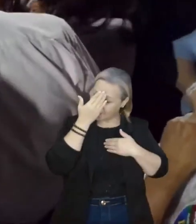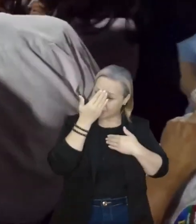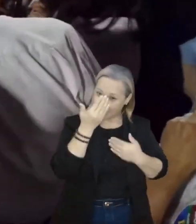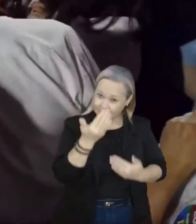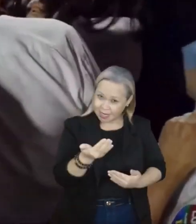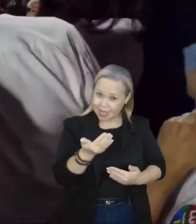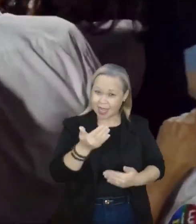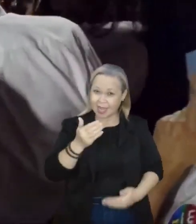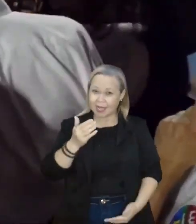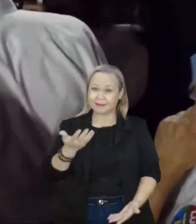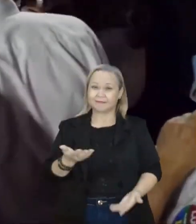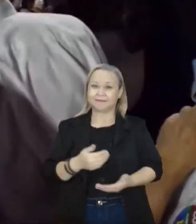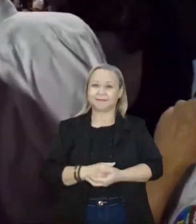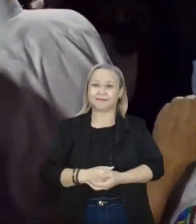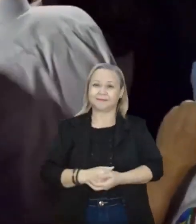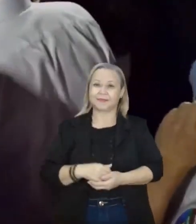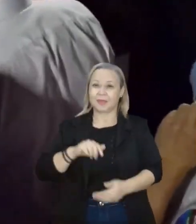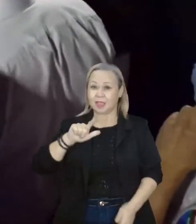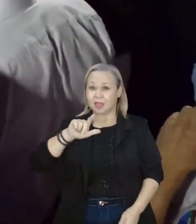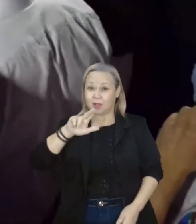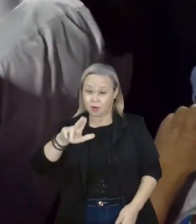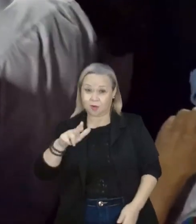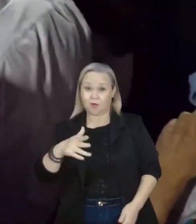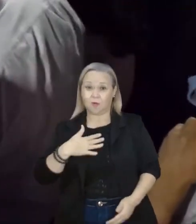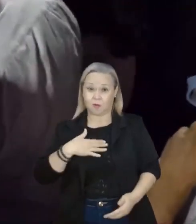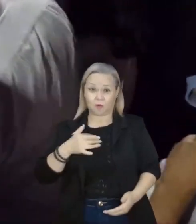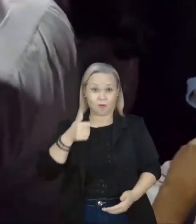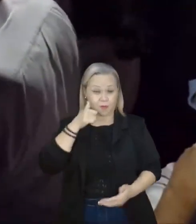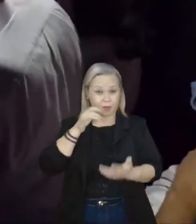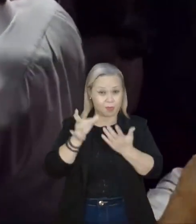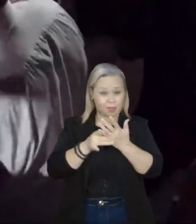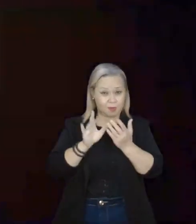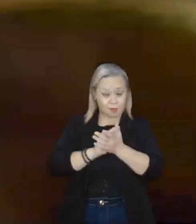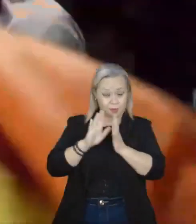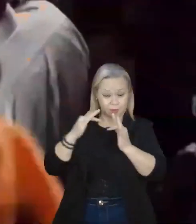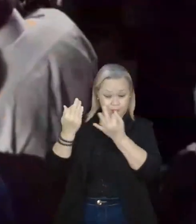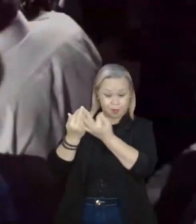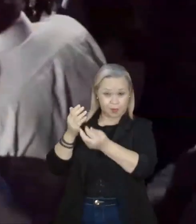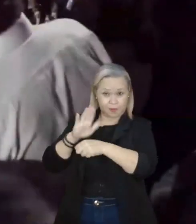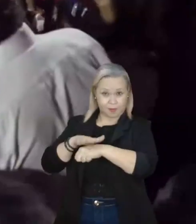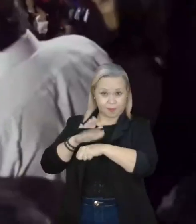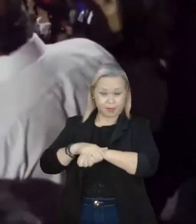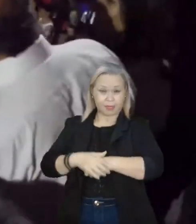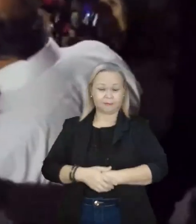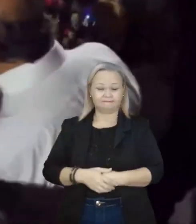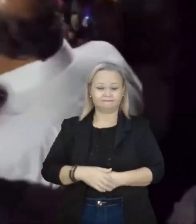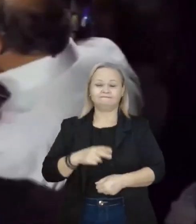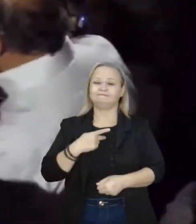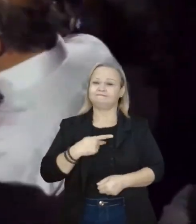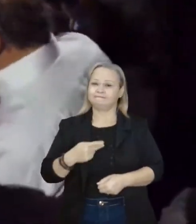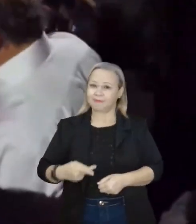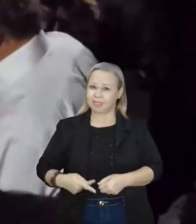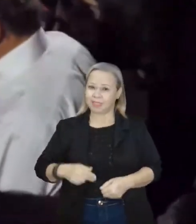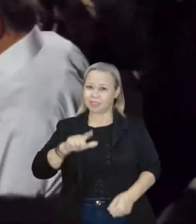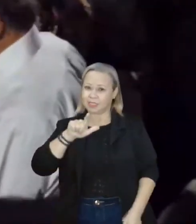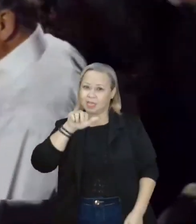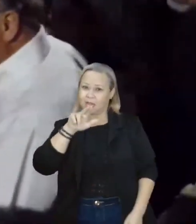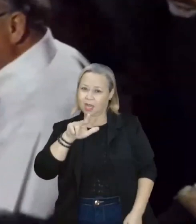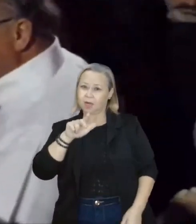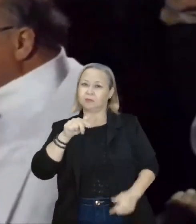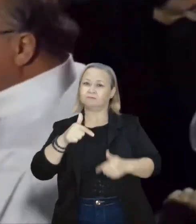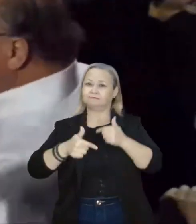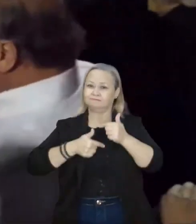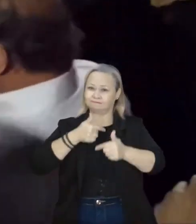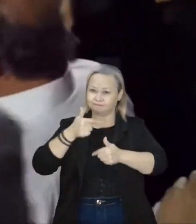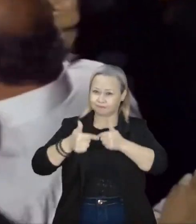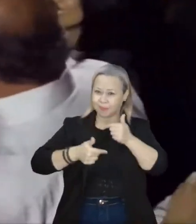Obrigado, Lu e a minha família. Olha, presidente, a Lu trabalhou mais nessa